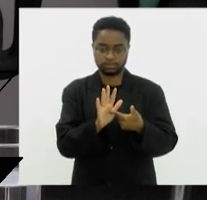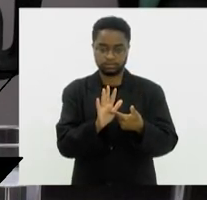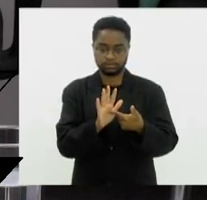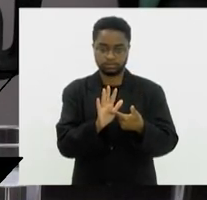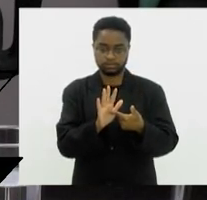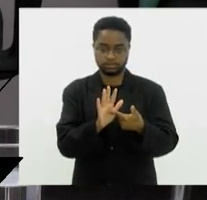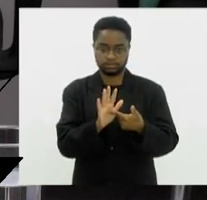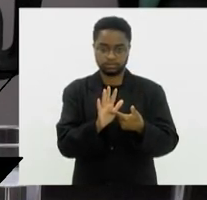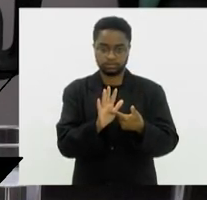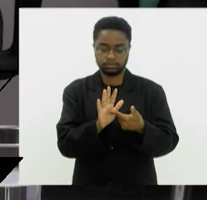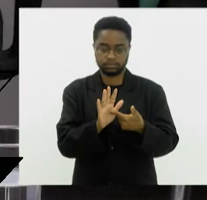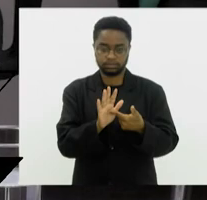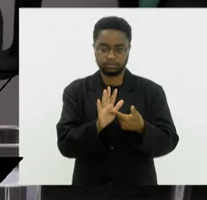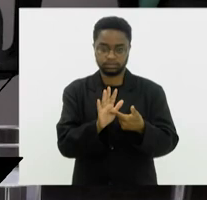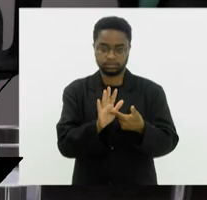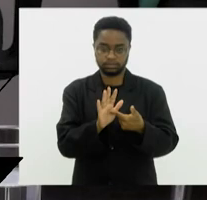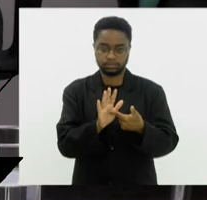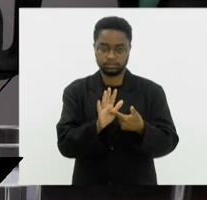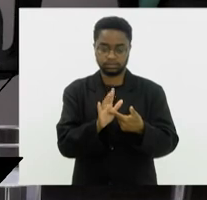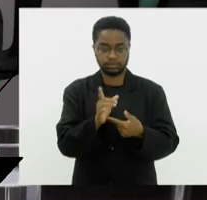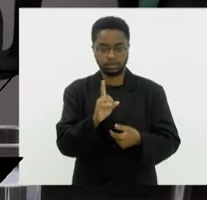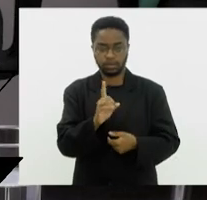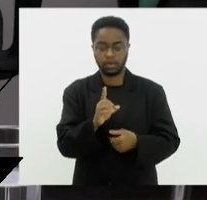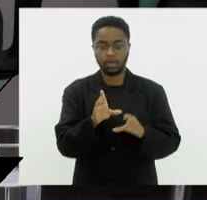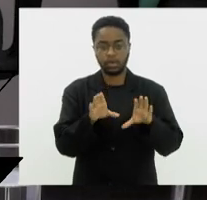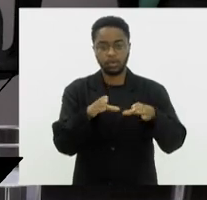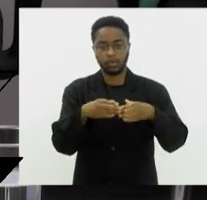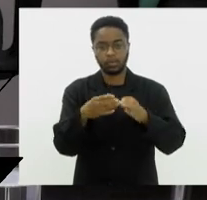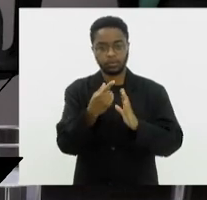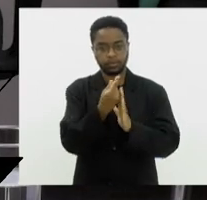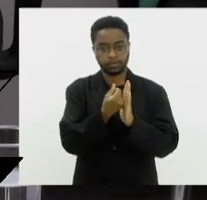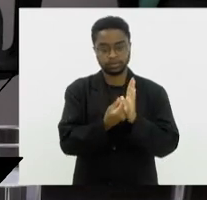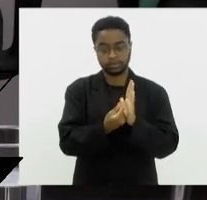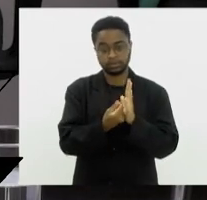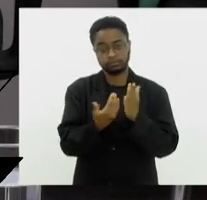não está falando da Comissão de Orçamento,